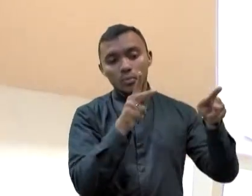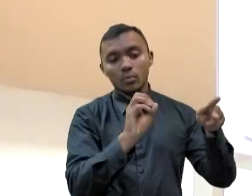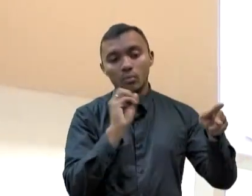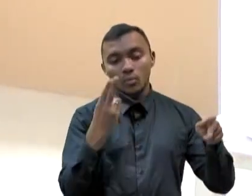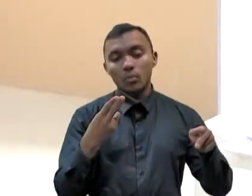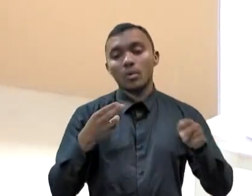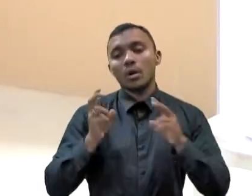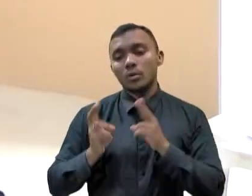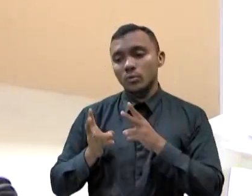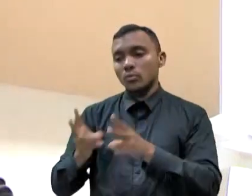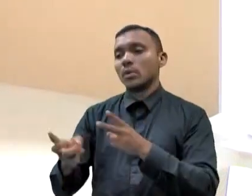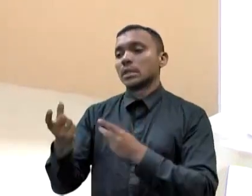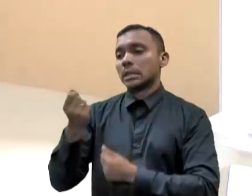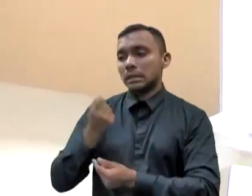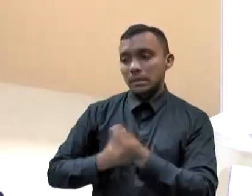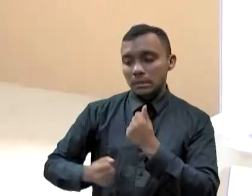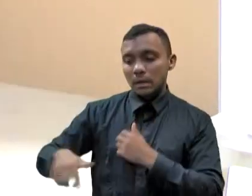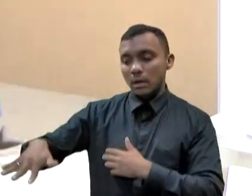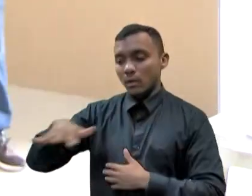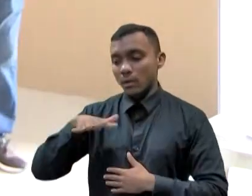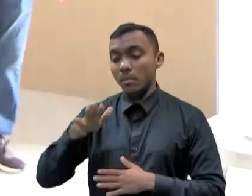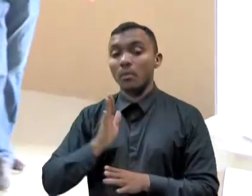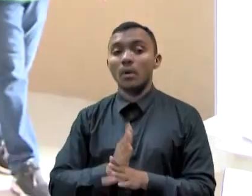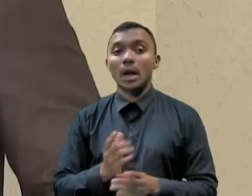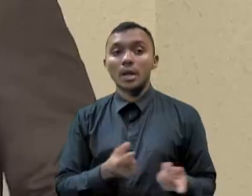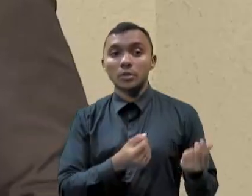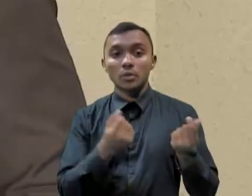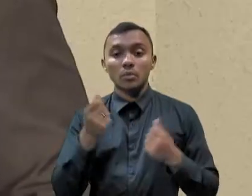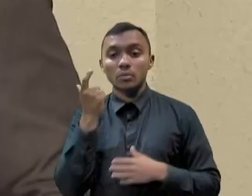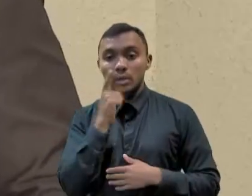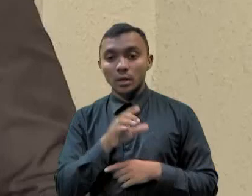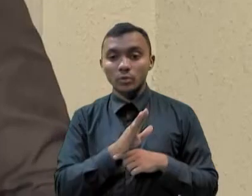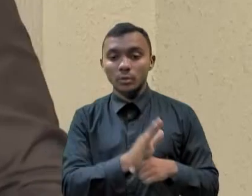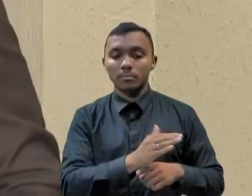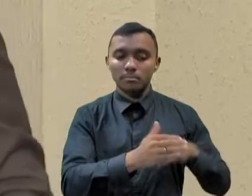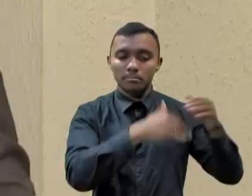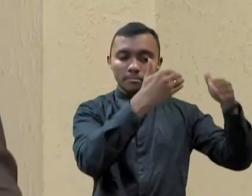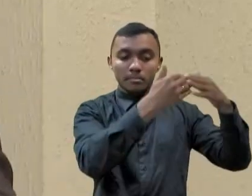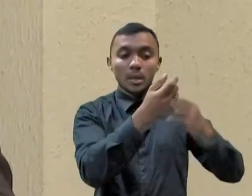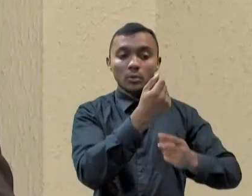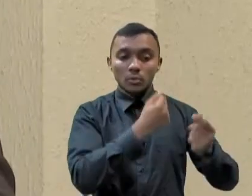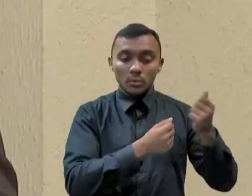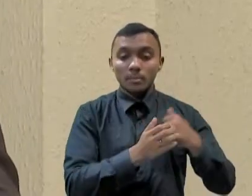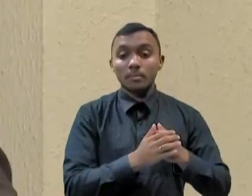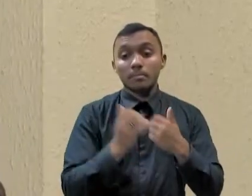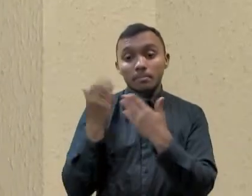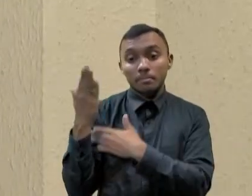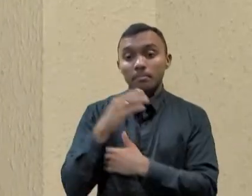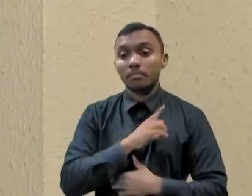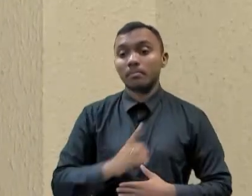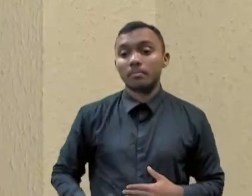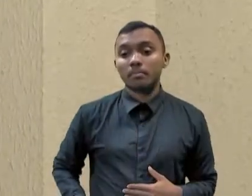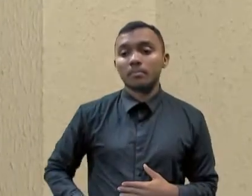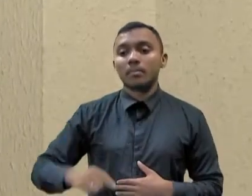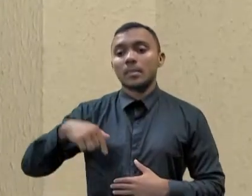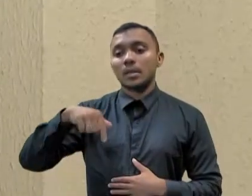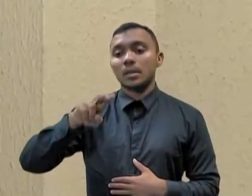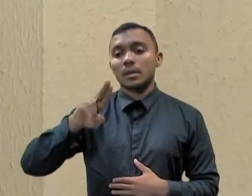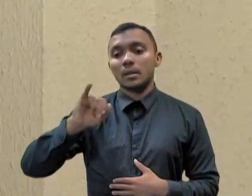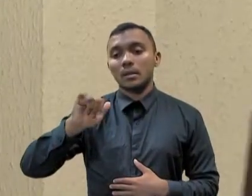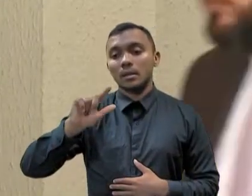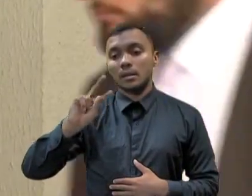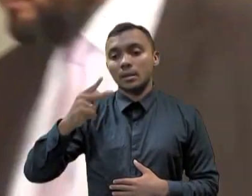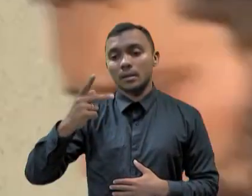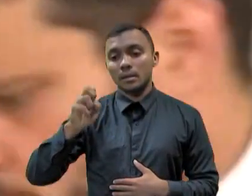na economia local, que esse recurso possa movimentar a nossa economia. Já o deputado Guilherme Bismarck falou sobre os investimentos que estão